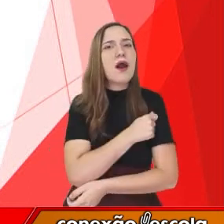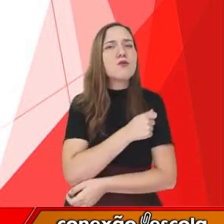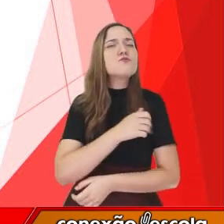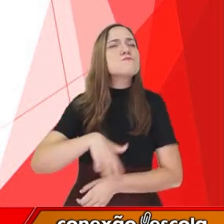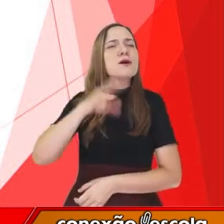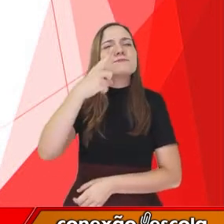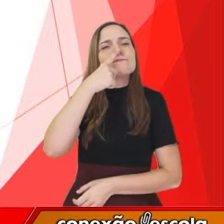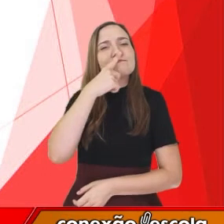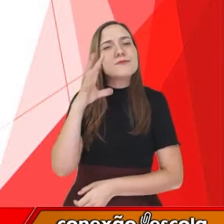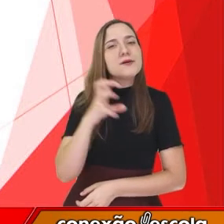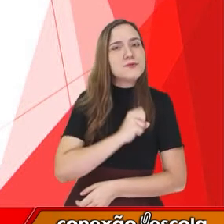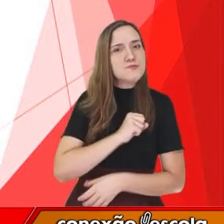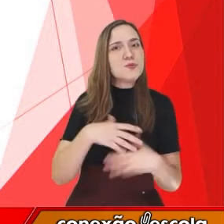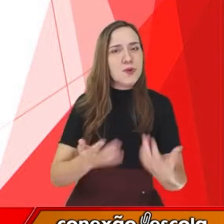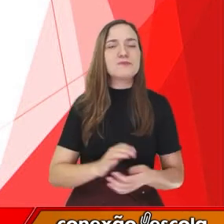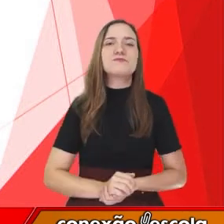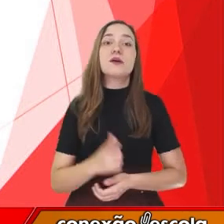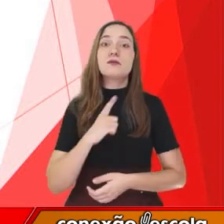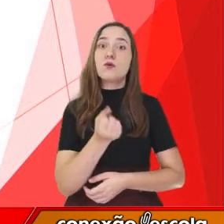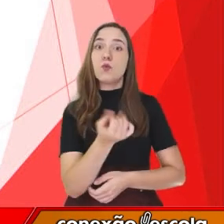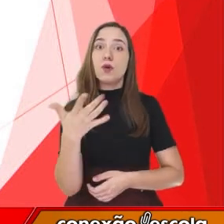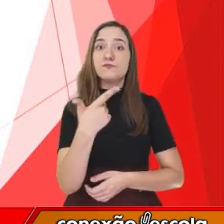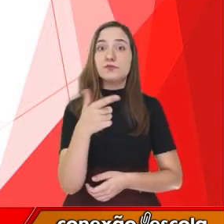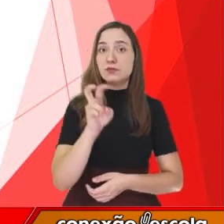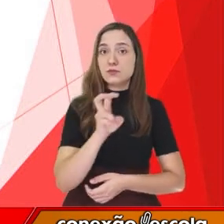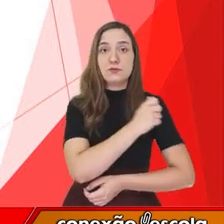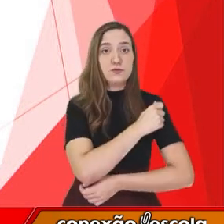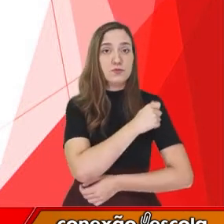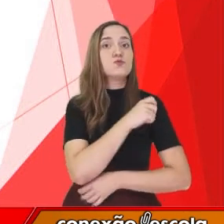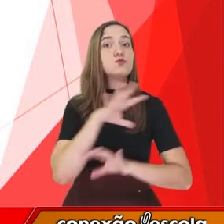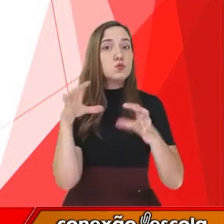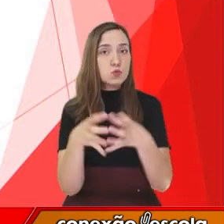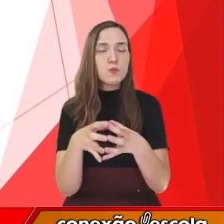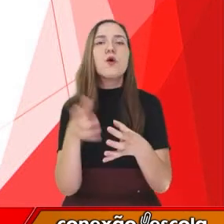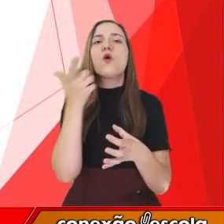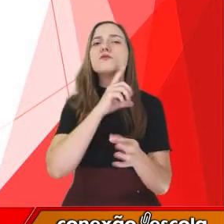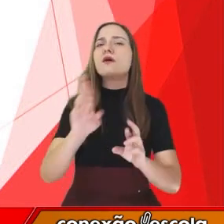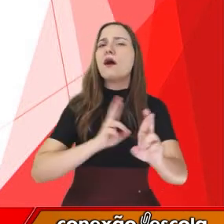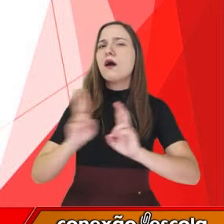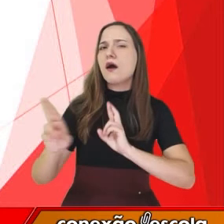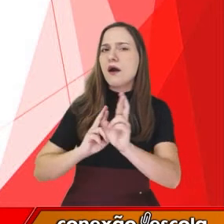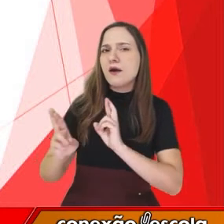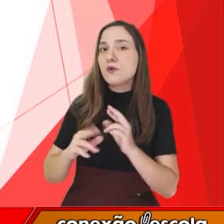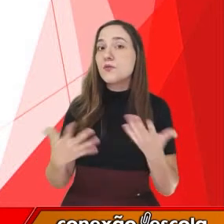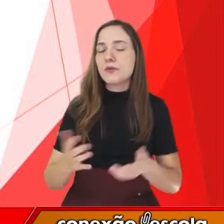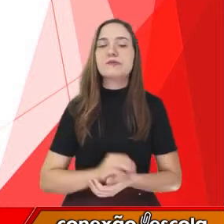alunos. Feita a pesquisa, com os 25 estudantes da turma, obteve o seguinte